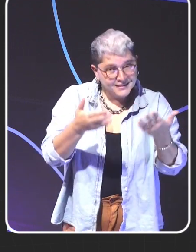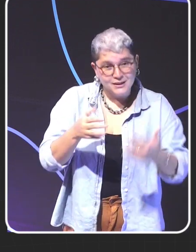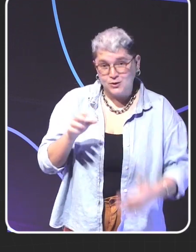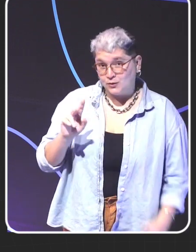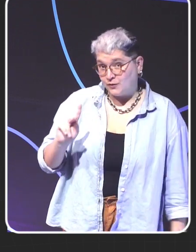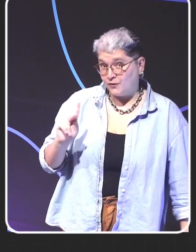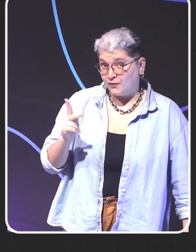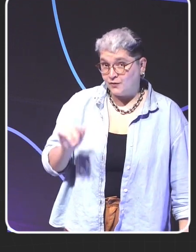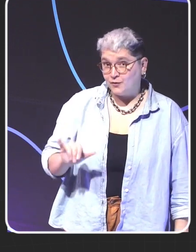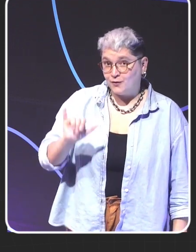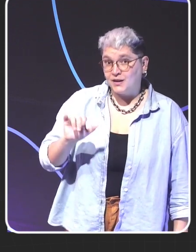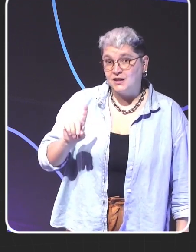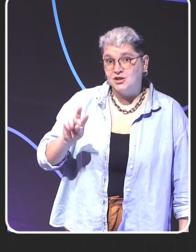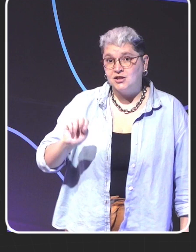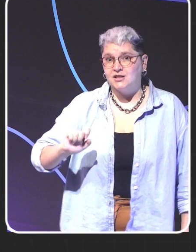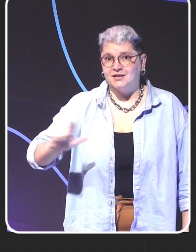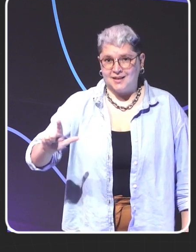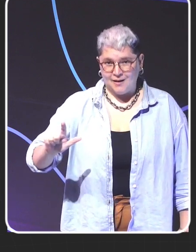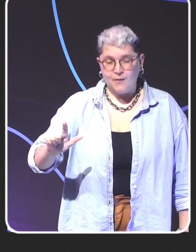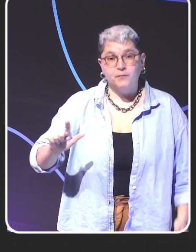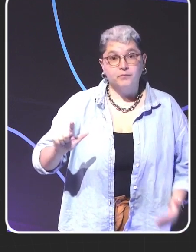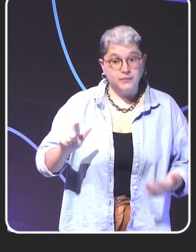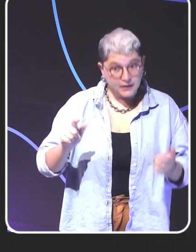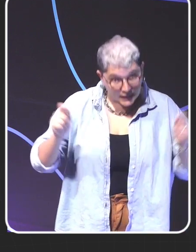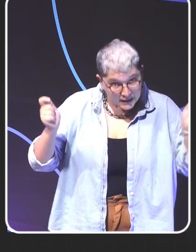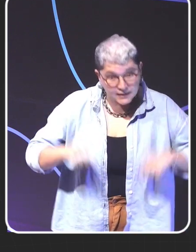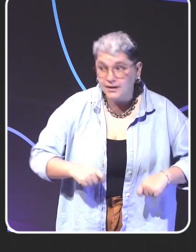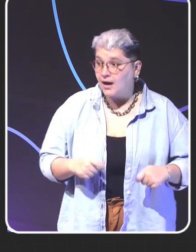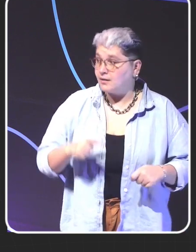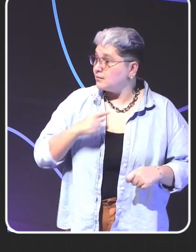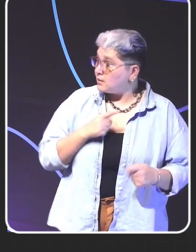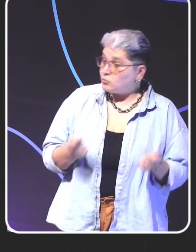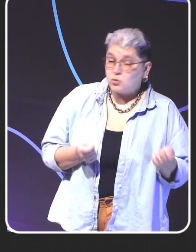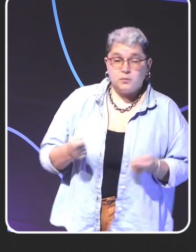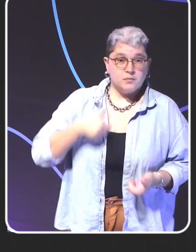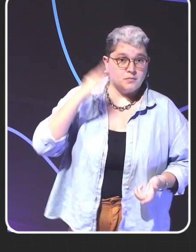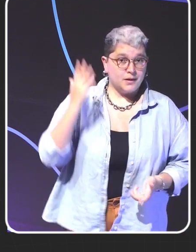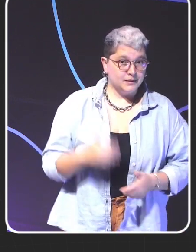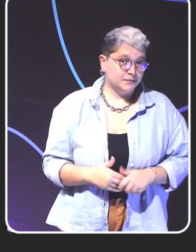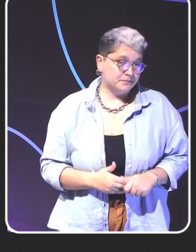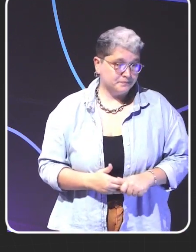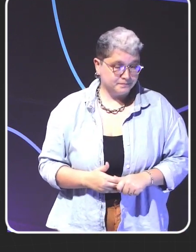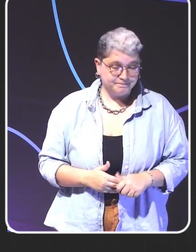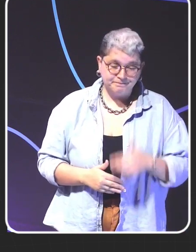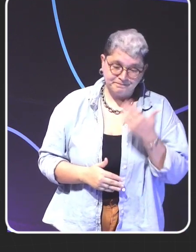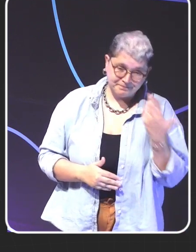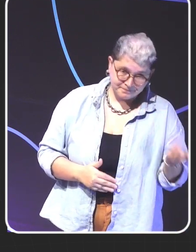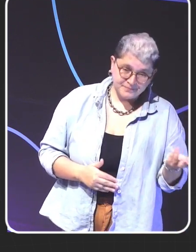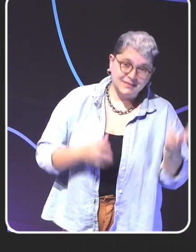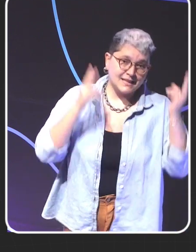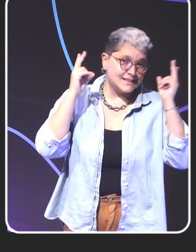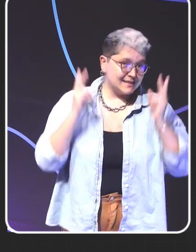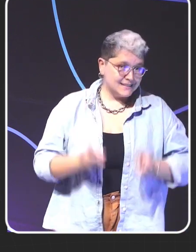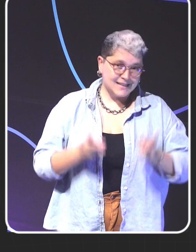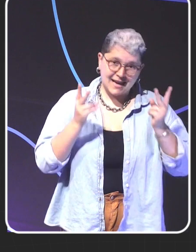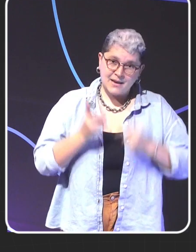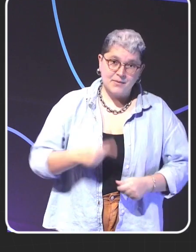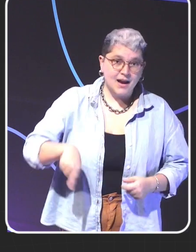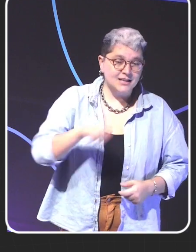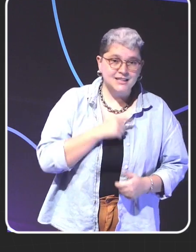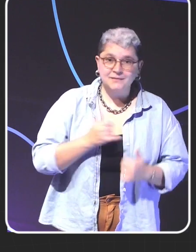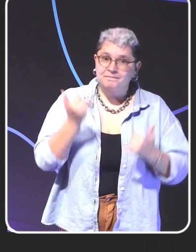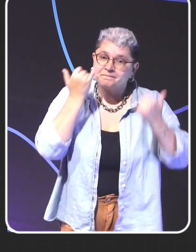dependência que é interessante, que dá para ser explorado muito mais. É, enfim, e além da gente estar sempre ligado às novidades, né? Ligado